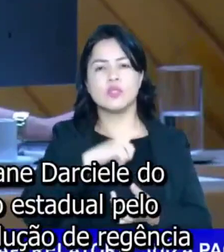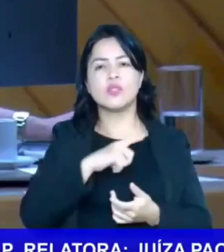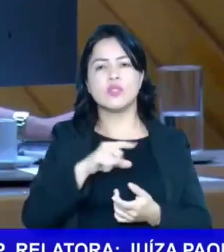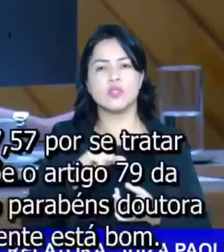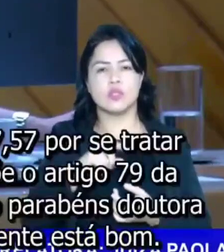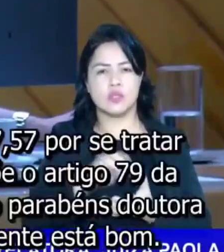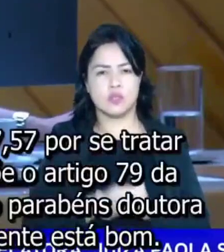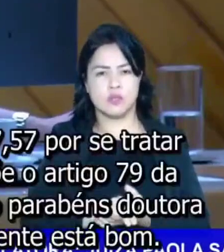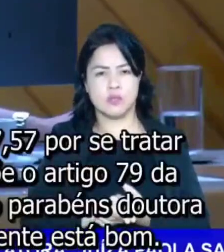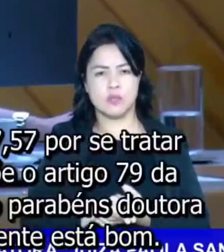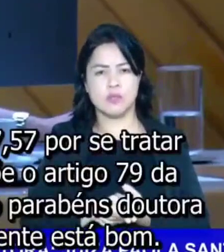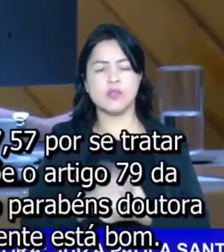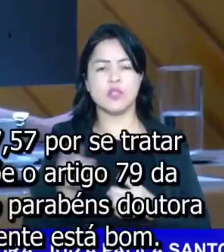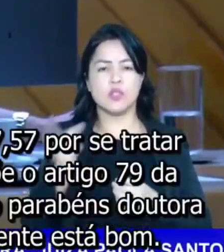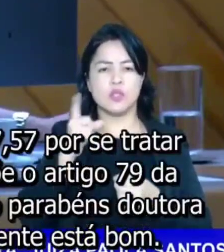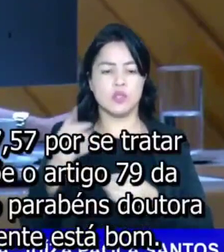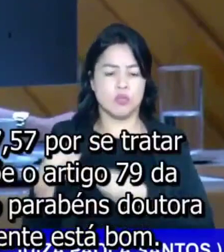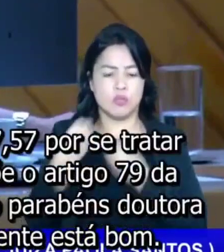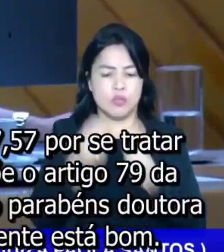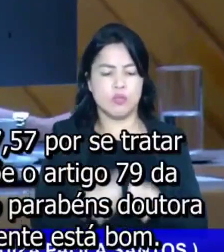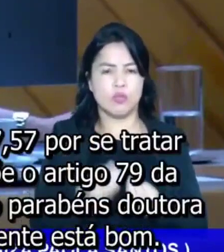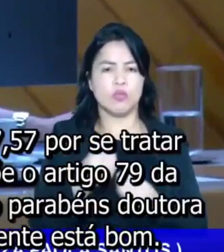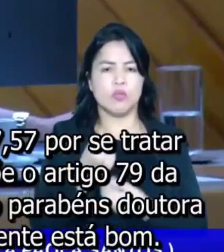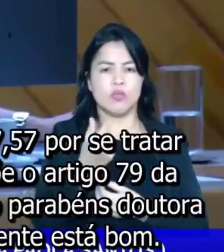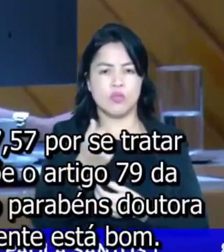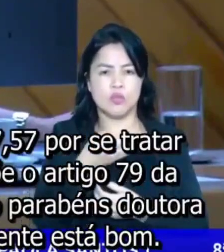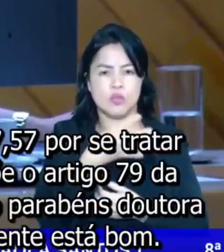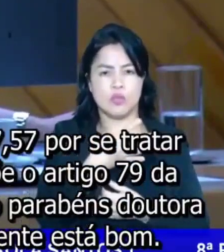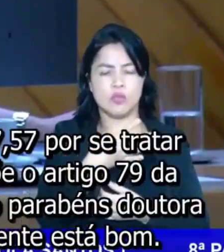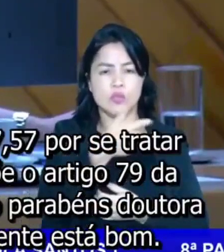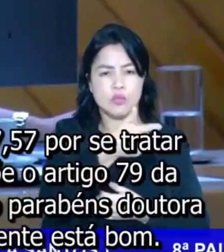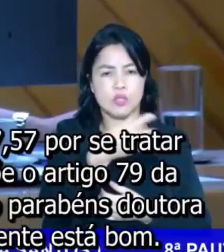Regência, e determina a devolução do Tesouro do valor de R$